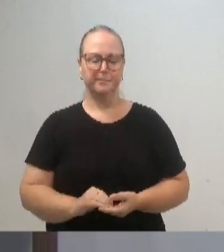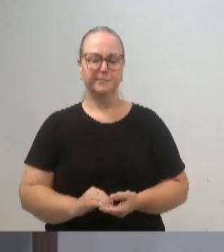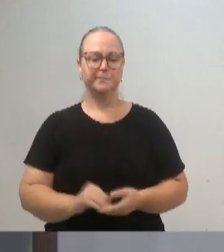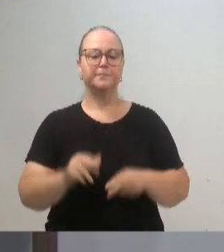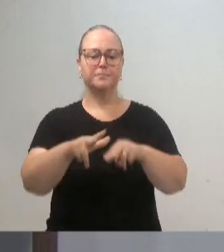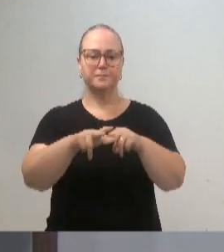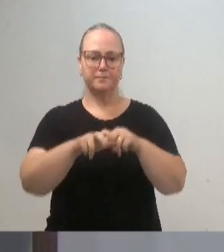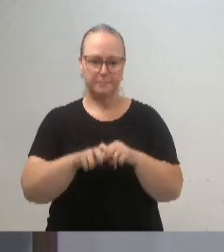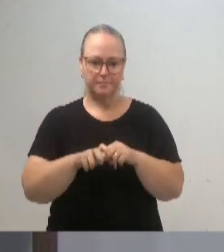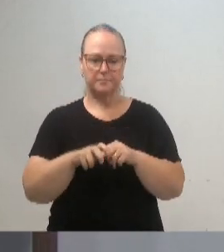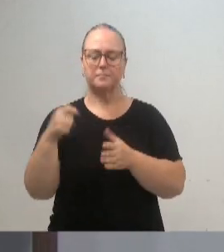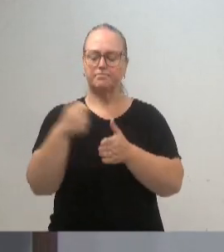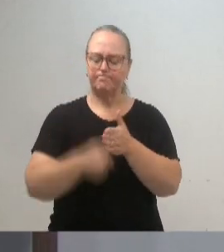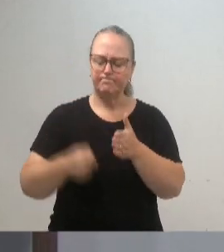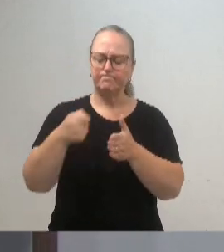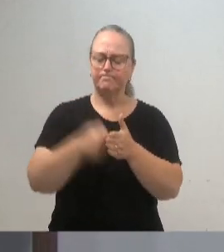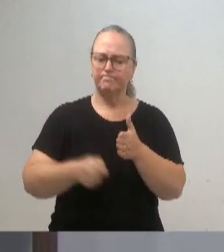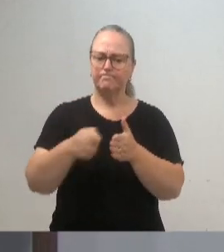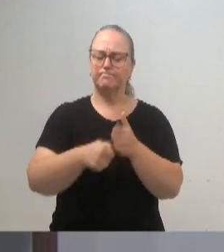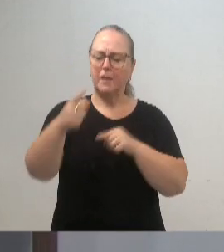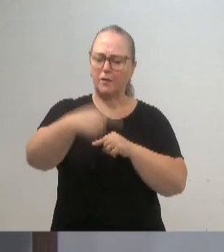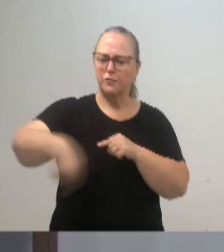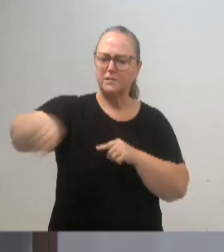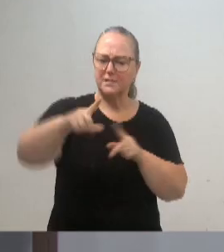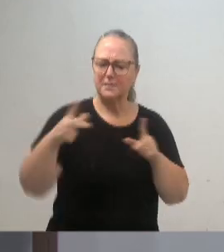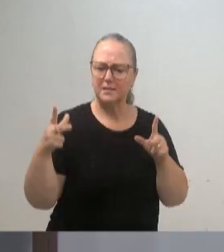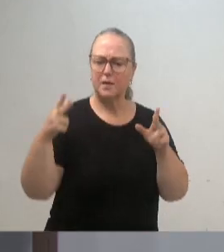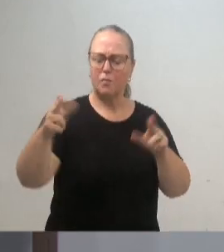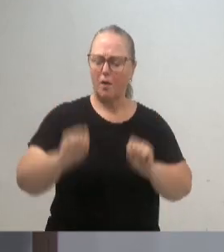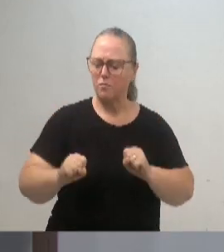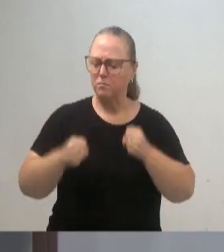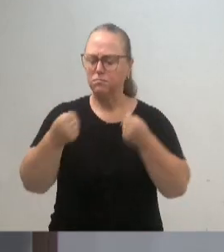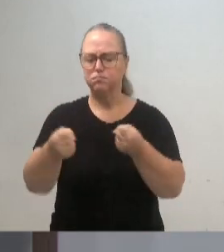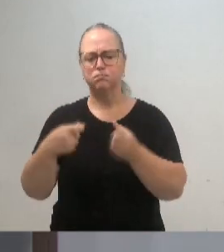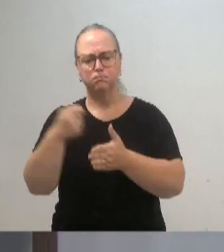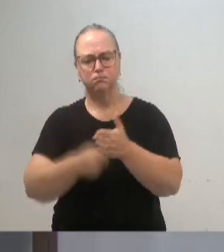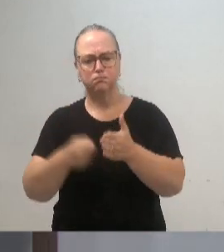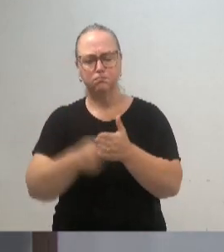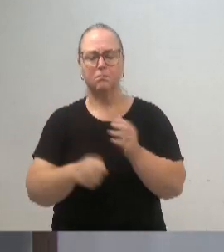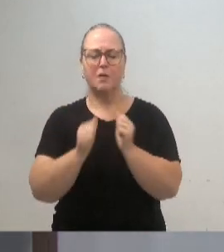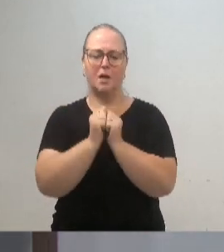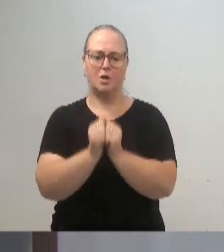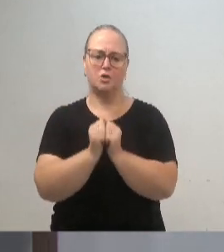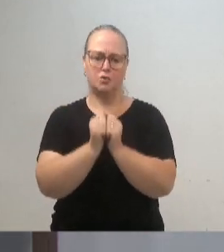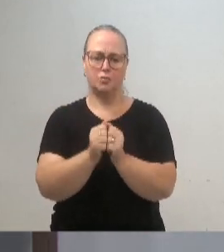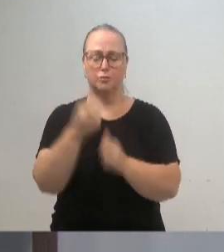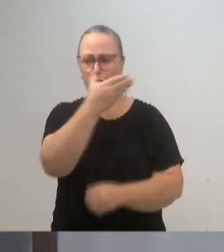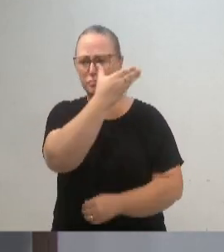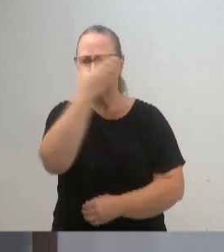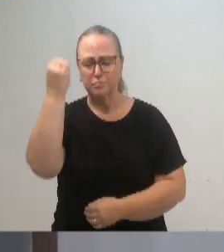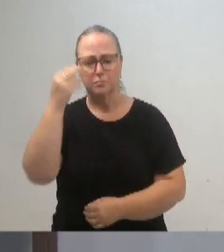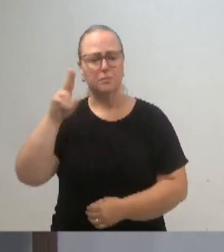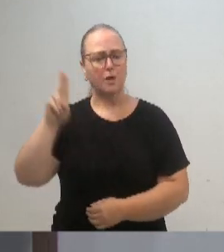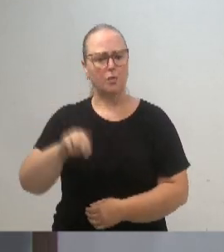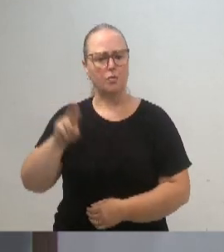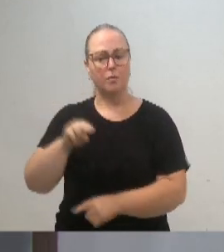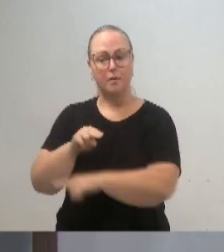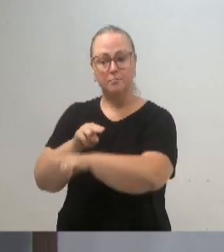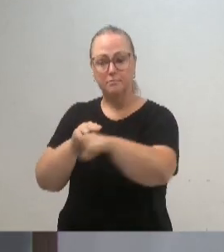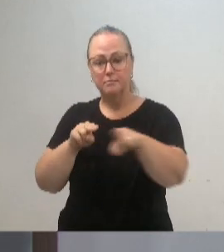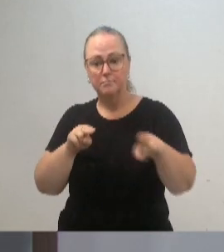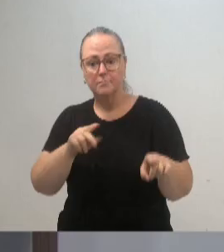que a nossa luta seja a luta de vocês, que seja a luta dessa casa. Que vocês não esqueçam que essas crianças